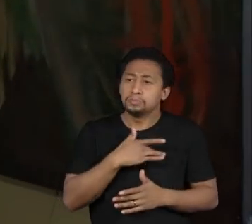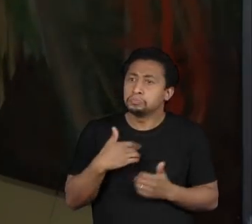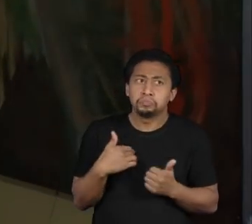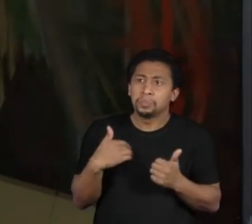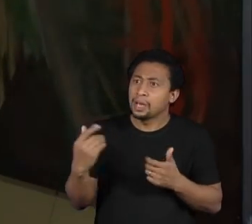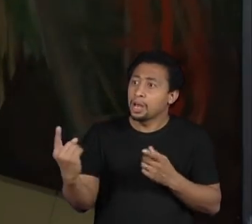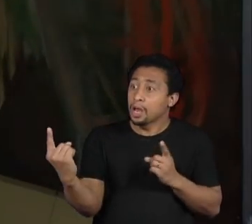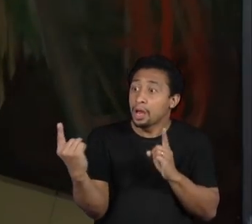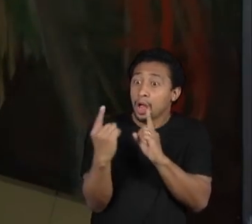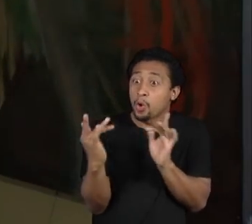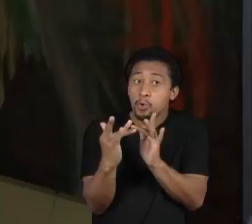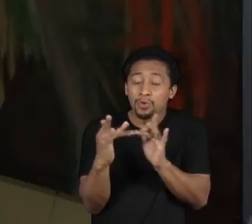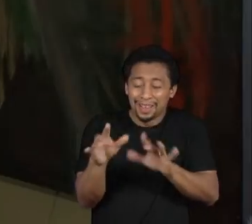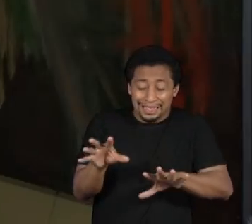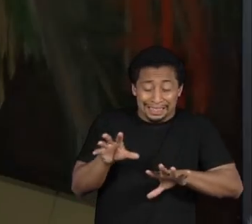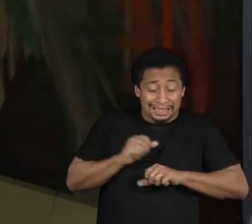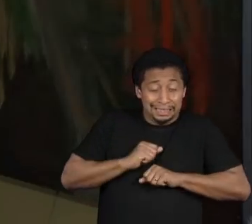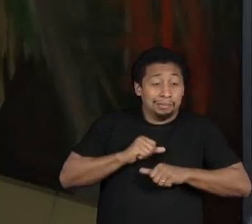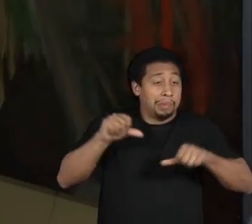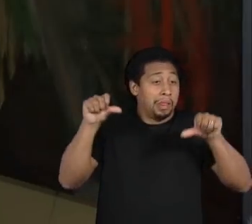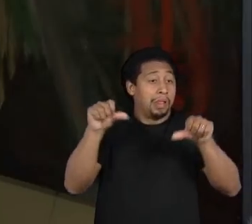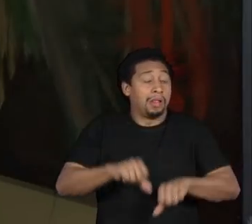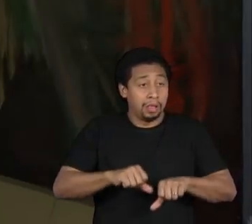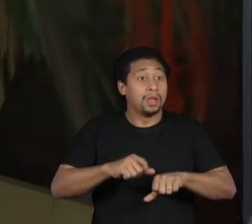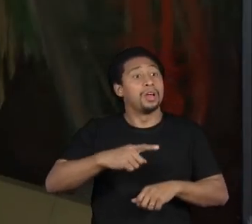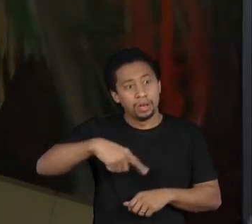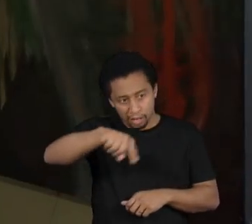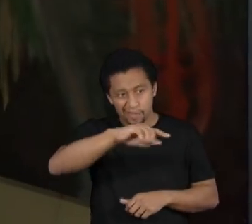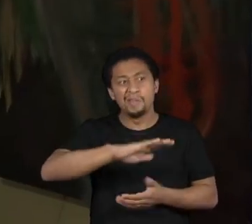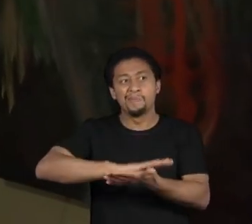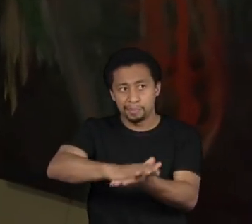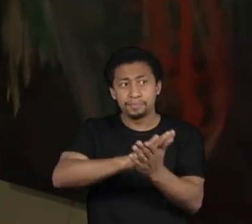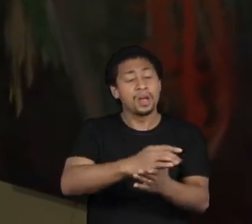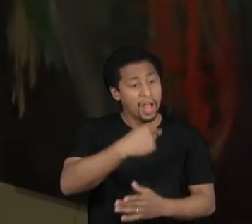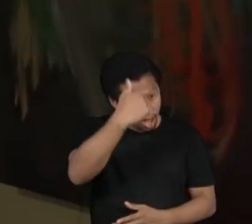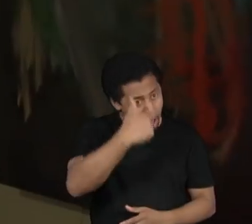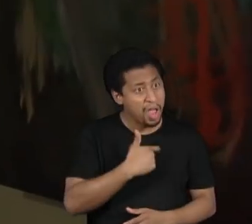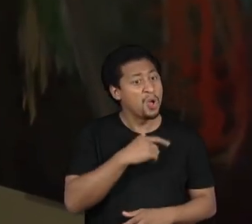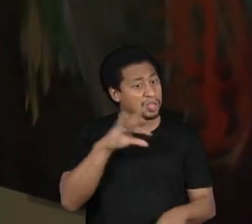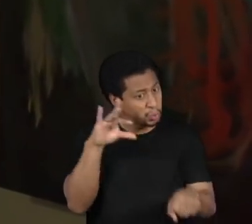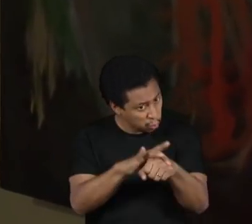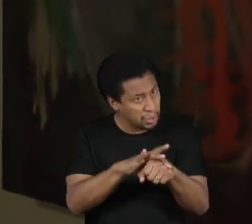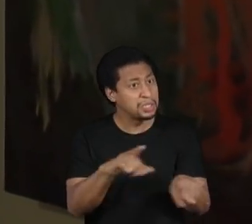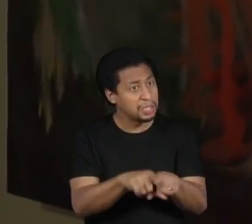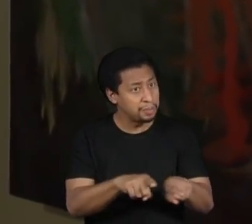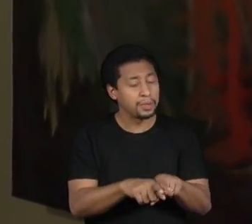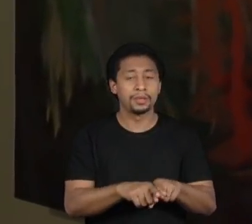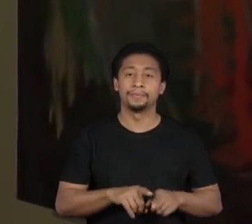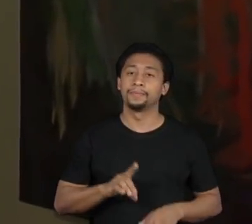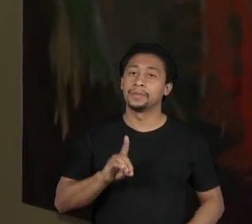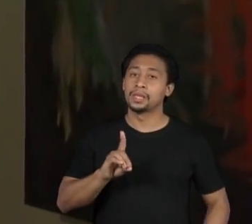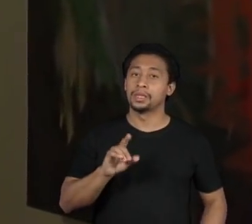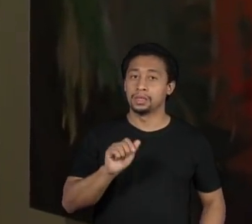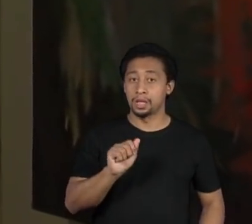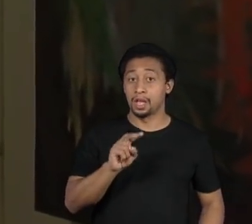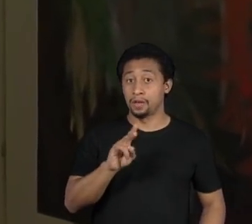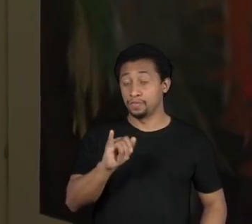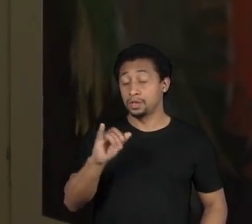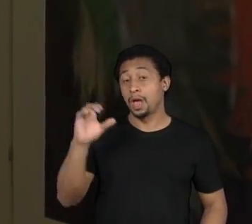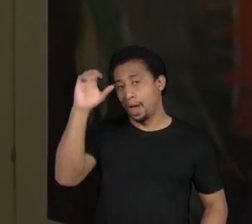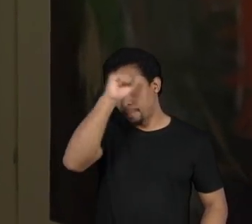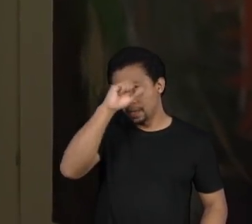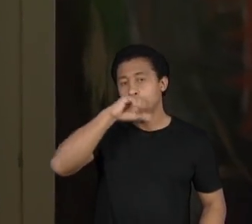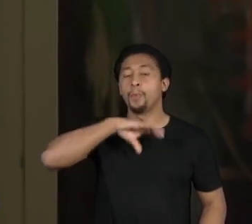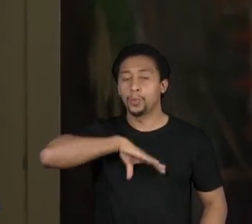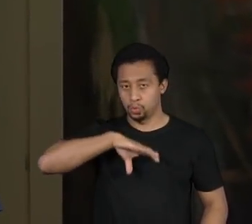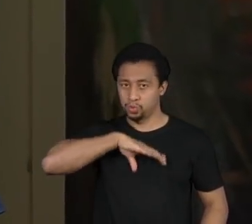lá. Matou muitas pessoas. Eu até fiquei doente. Davi aprendeu português com os não indígenas, mas